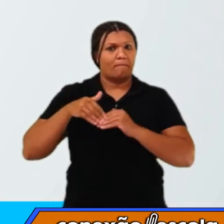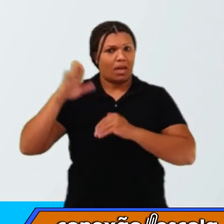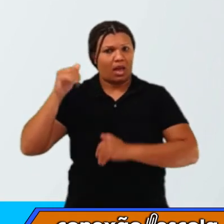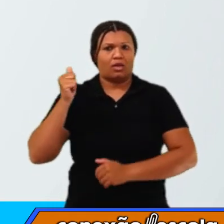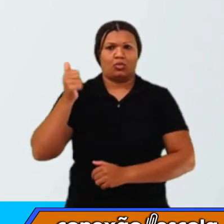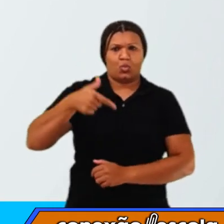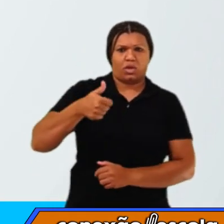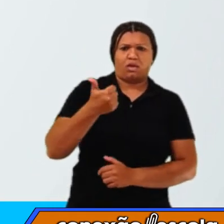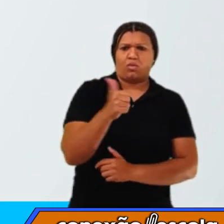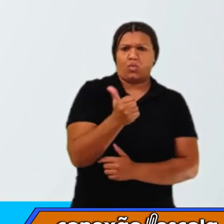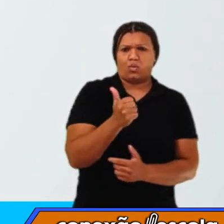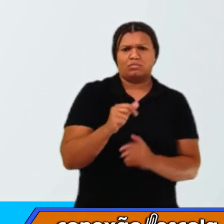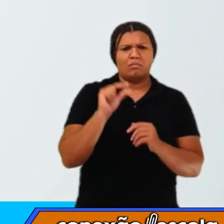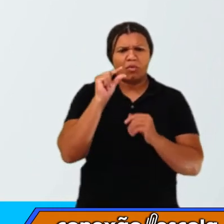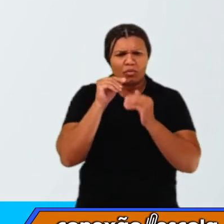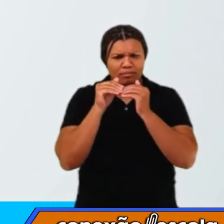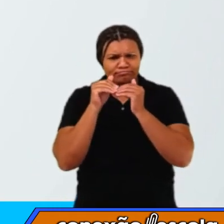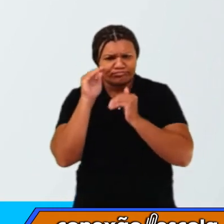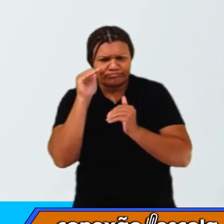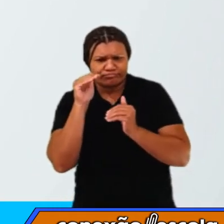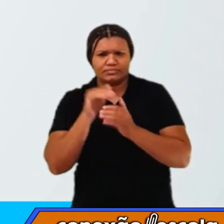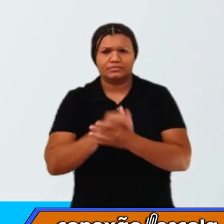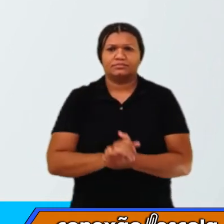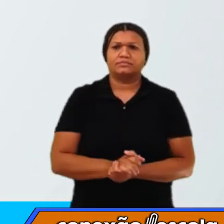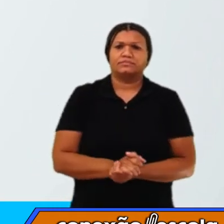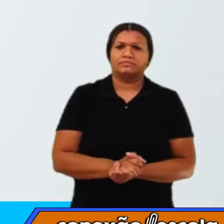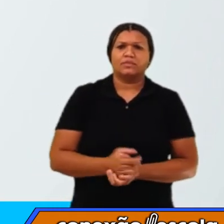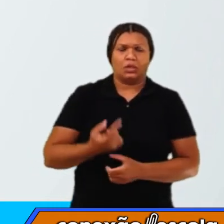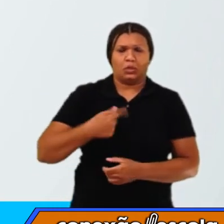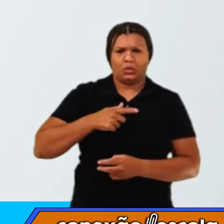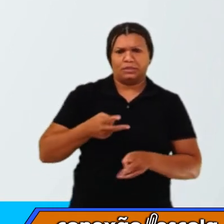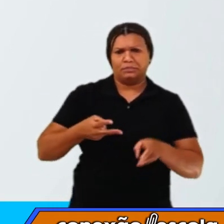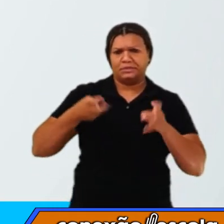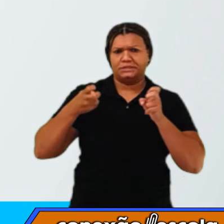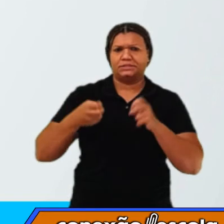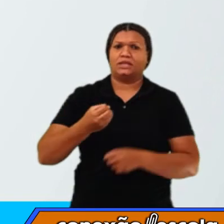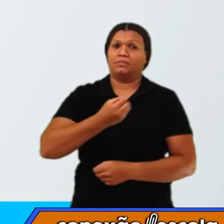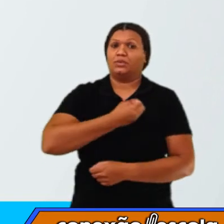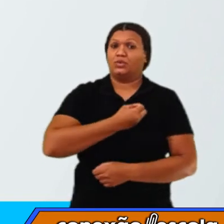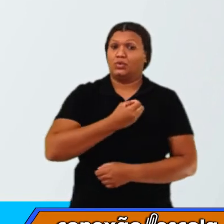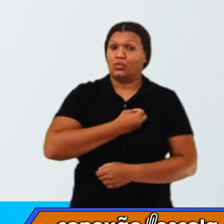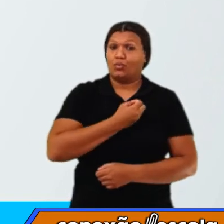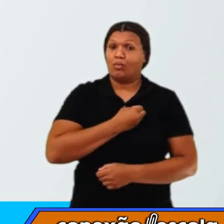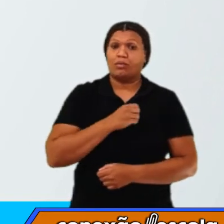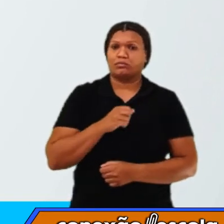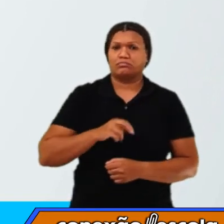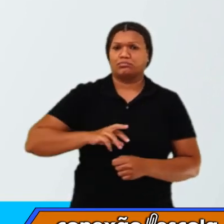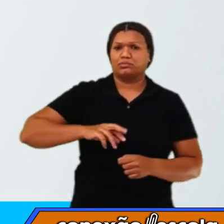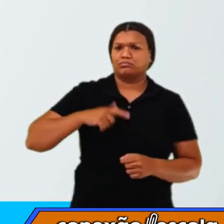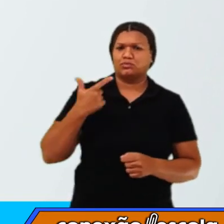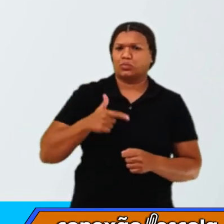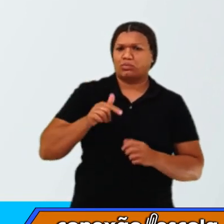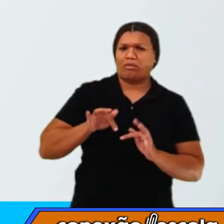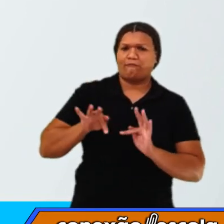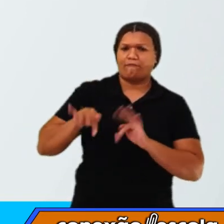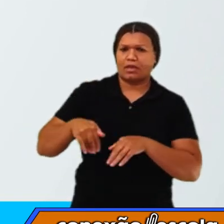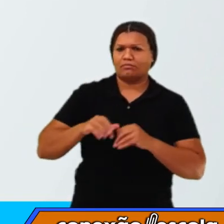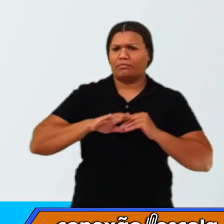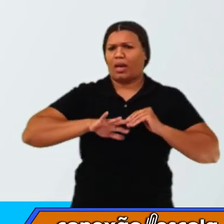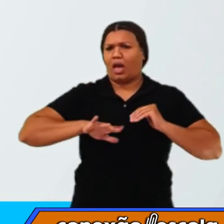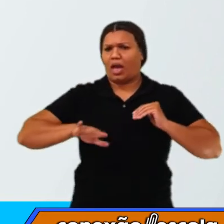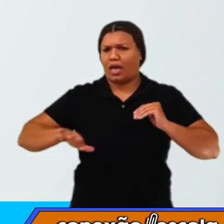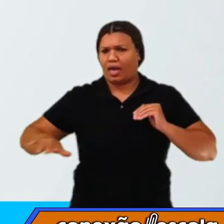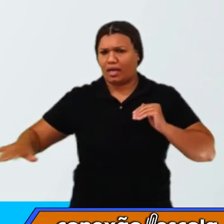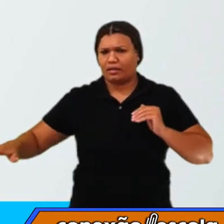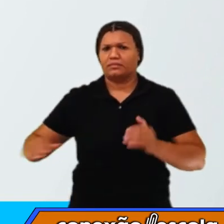11 um pouquinho a mais Então a gente percebe que esse número aqui é o número irracional tá vendo aqui